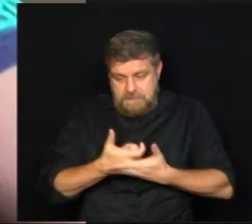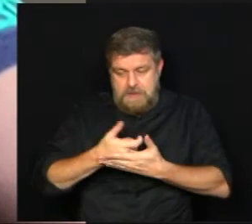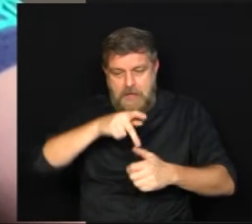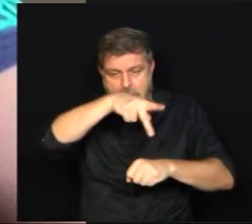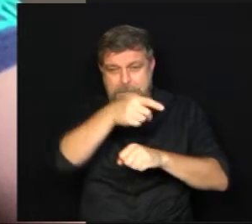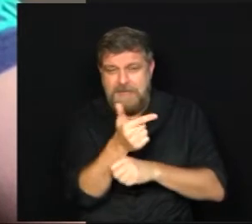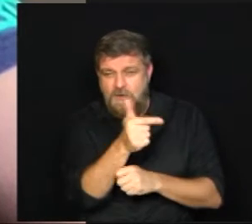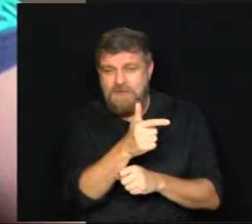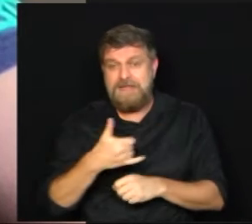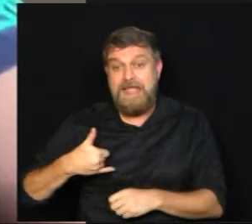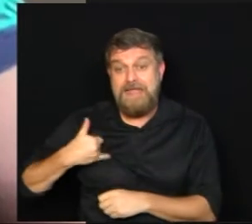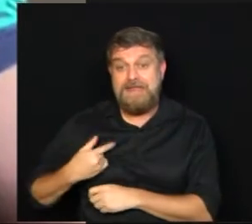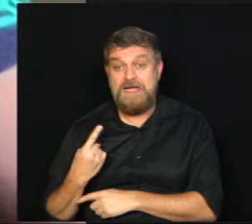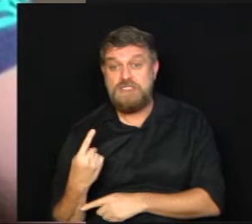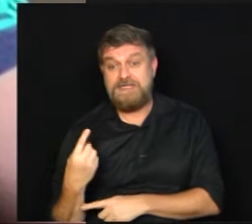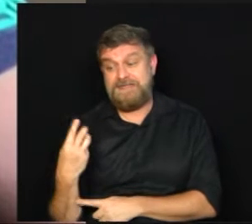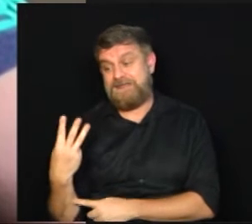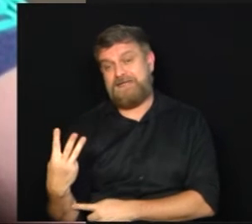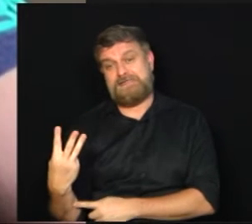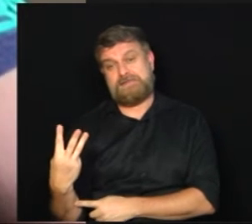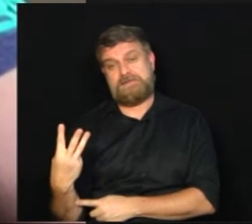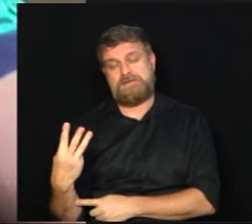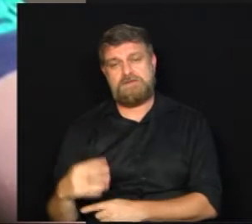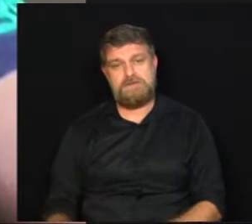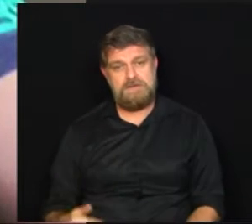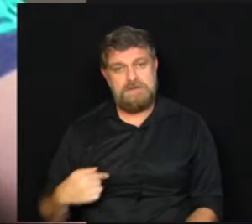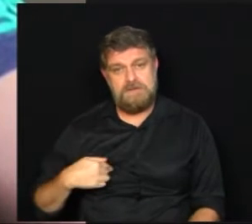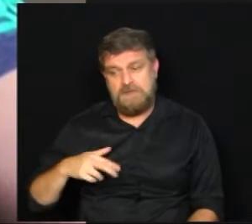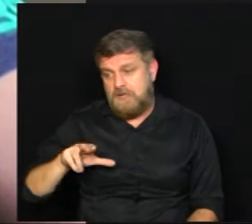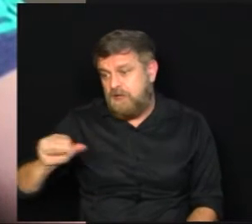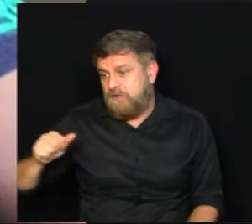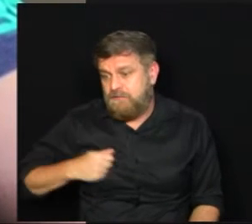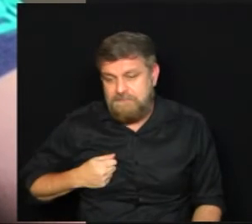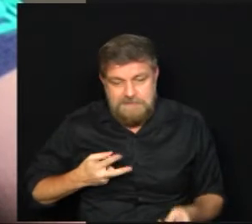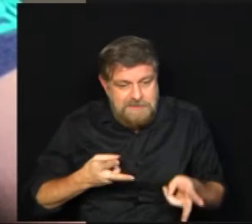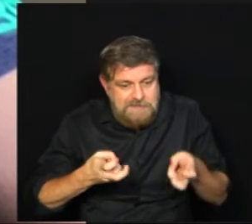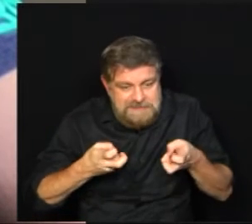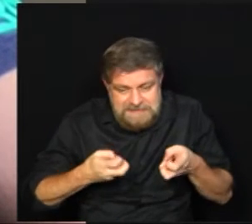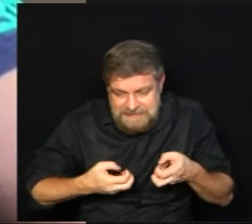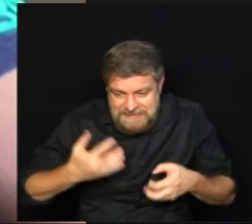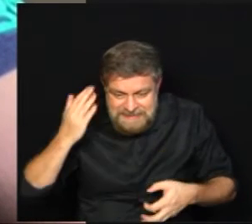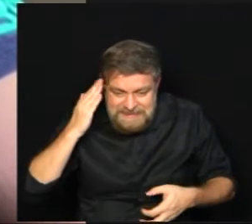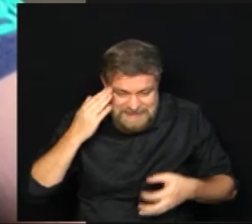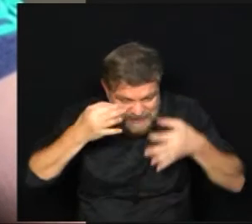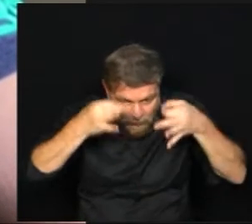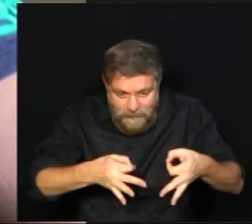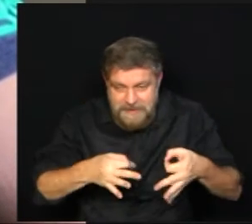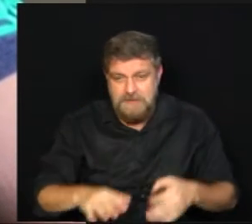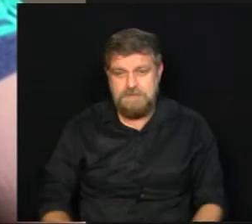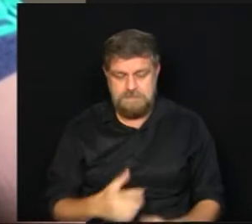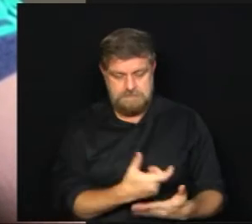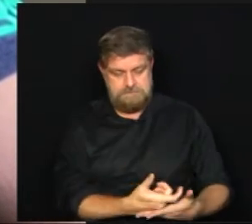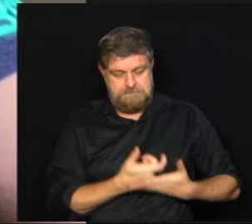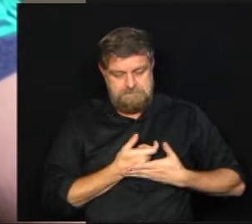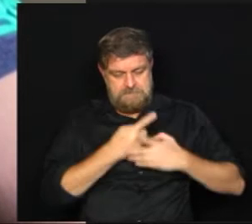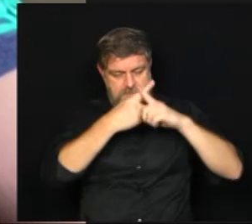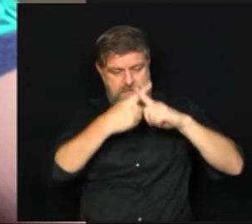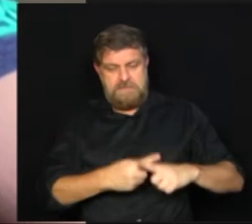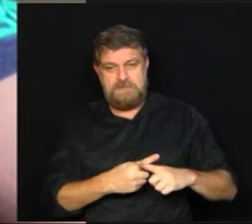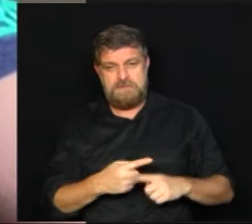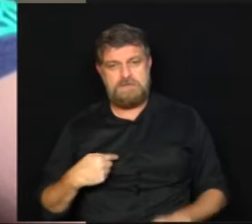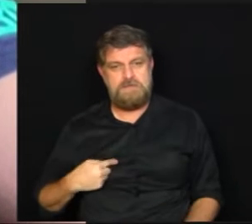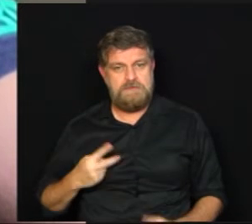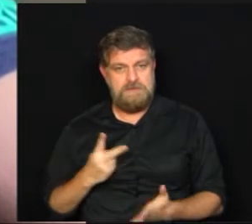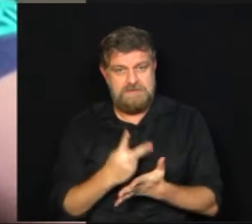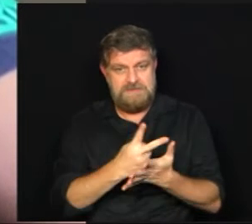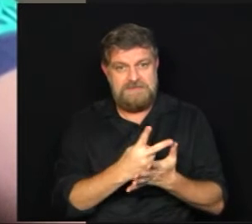uns 13, 14 anos. Então, eu nunca tive muita dimensão do que era estar ganhando aquela competição. Porque, para mim, eu sempre vou para a